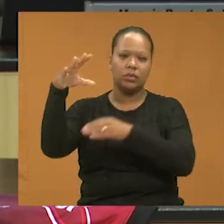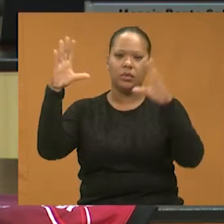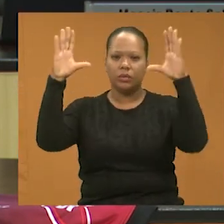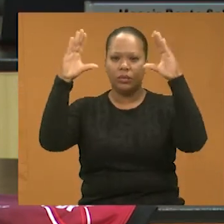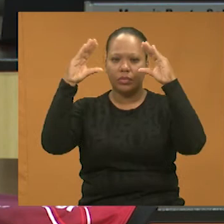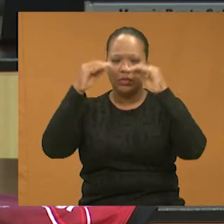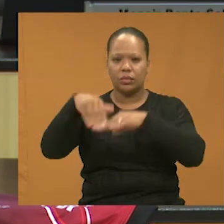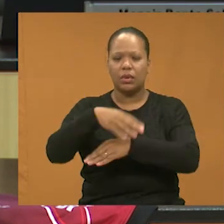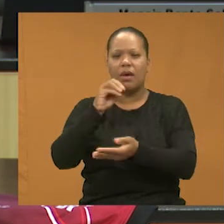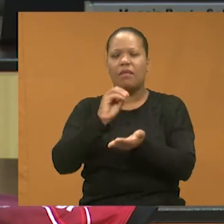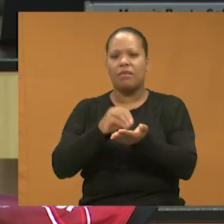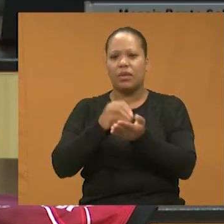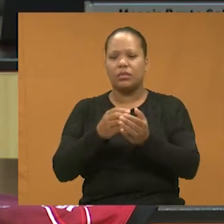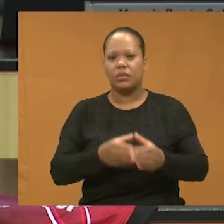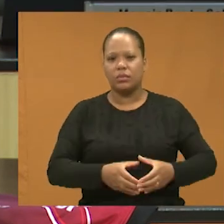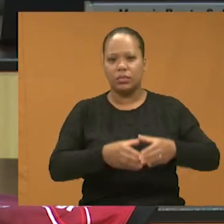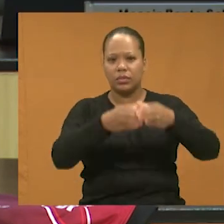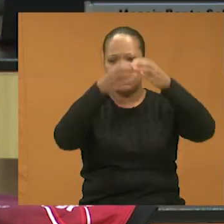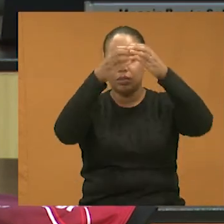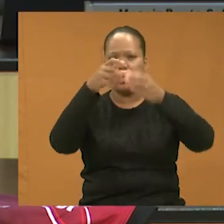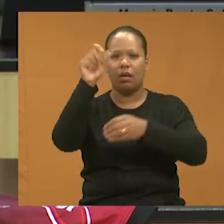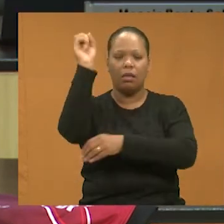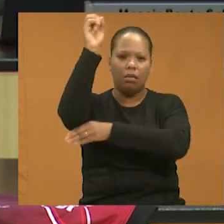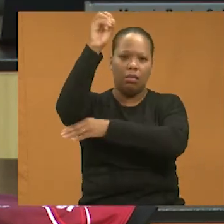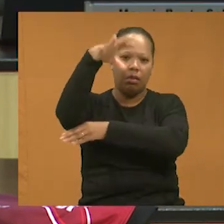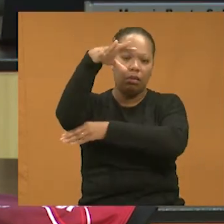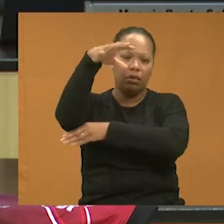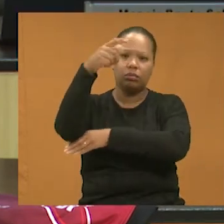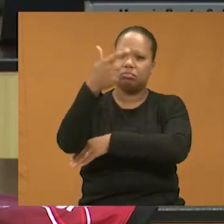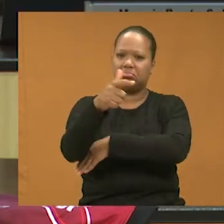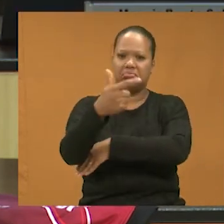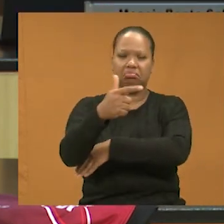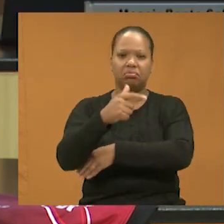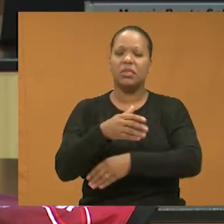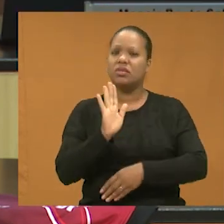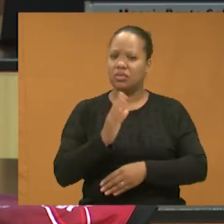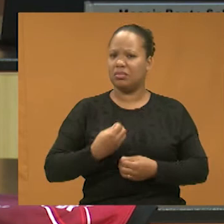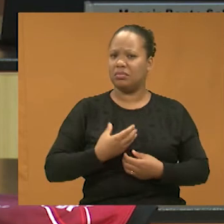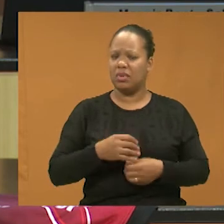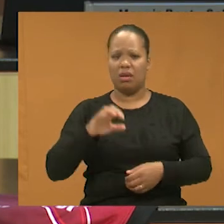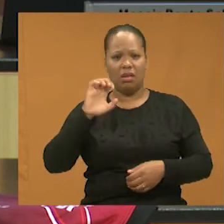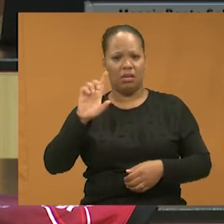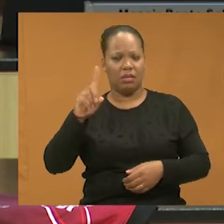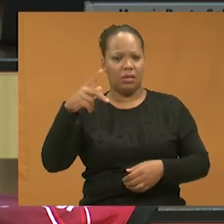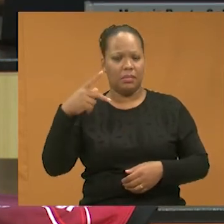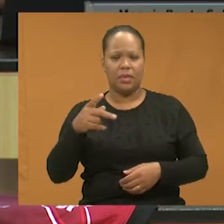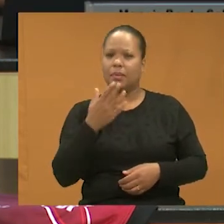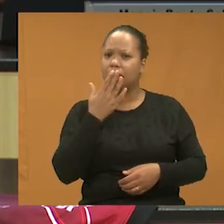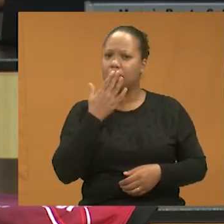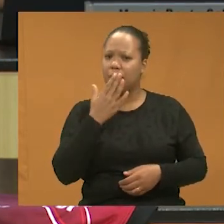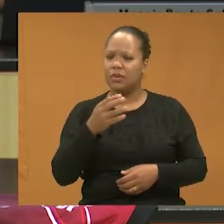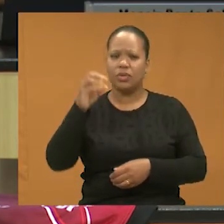escuros, faltando postes, braços e lâmpadas, sendo que foram enviados vários requerimentos da IDP Bandeirantes solicitando